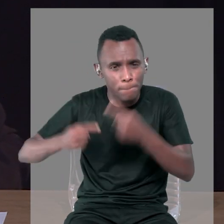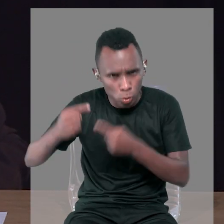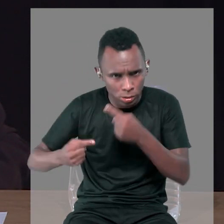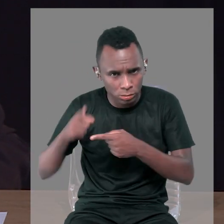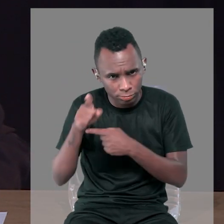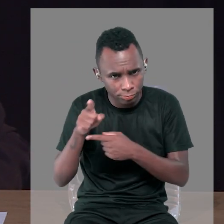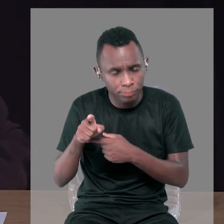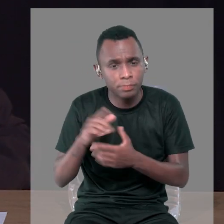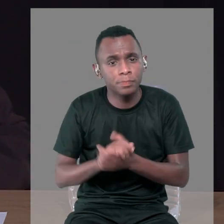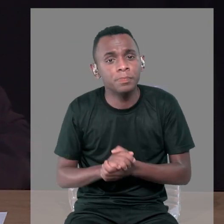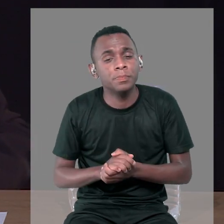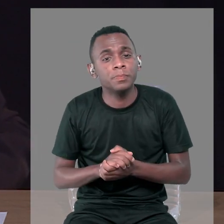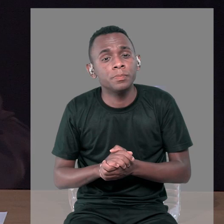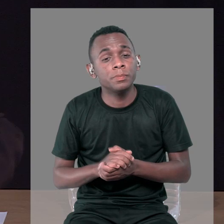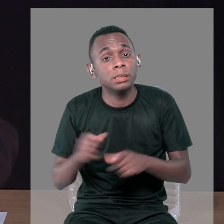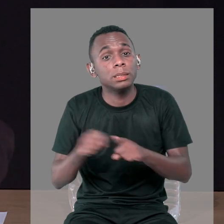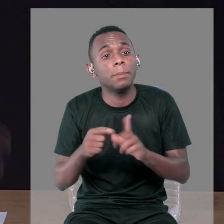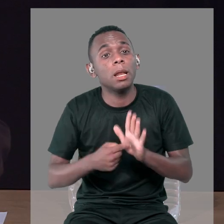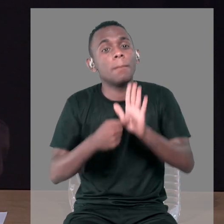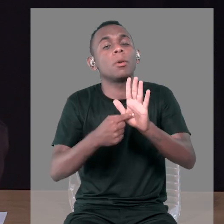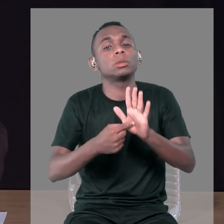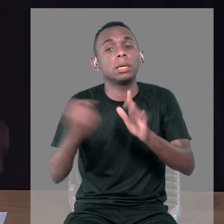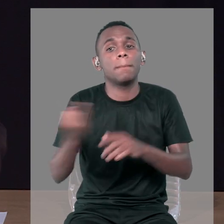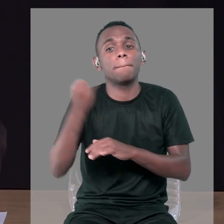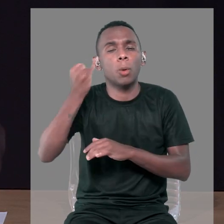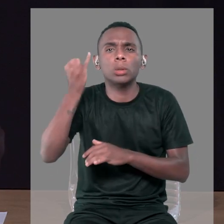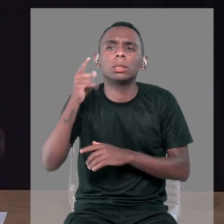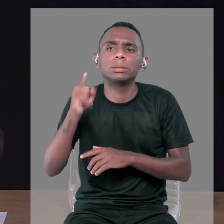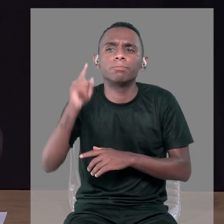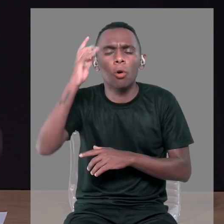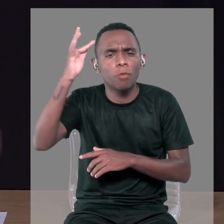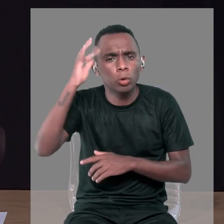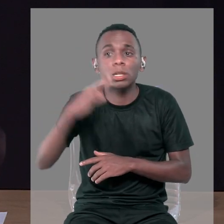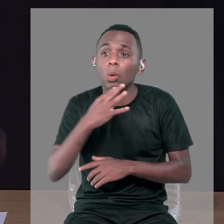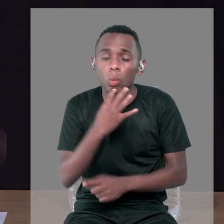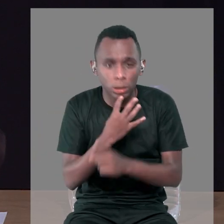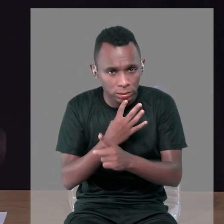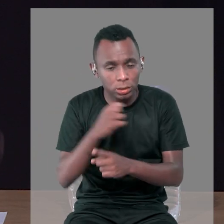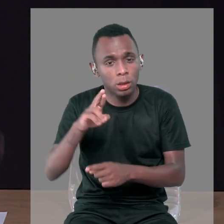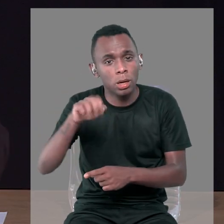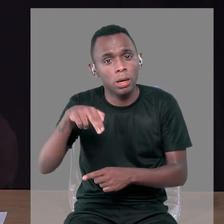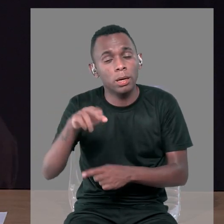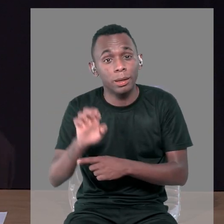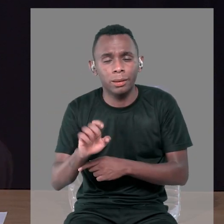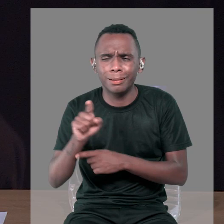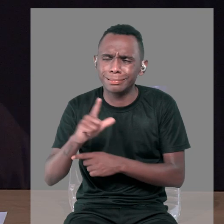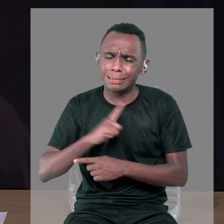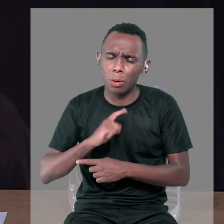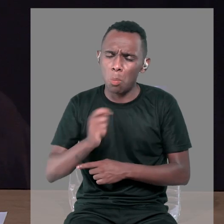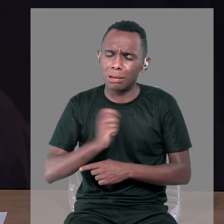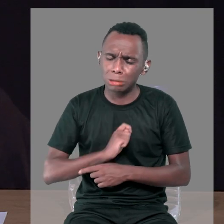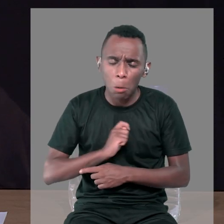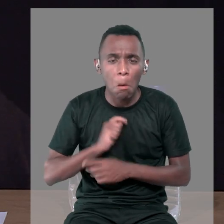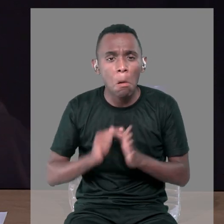tem chamado a atenção da importância da obra de um filósofo que ele conhece muito bem, que é o René Girard, que justamente tem uma antropologia que